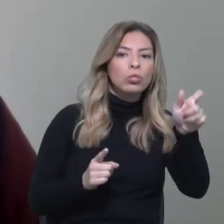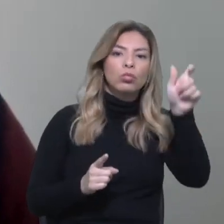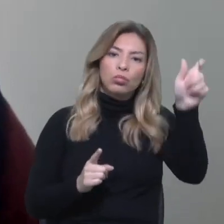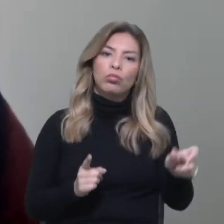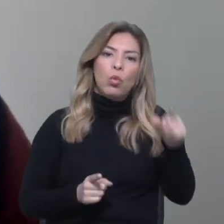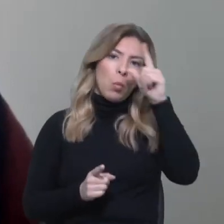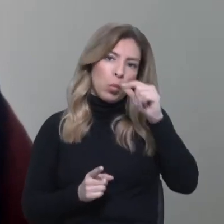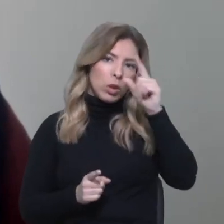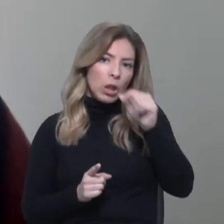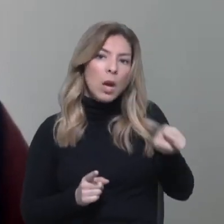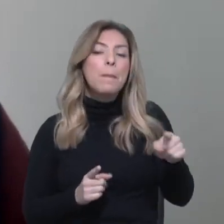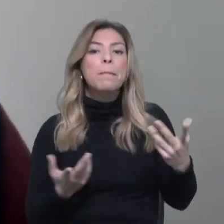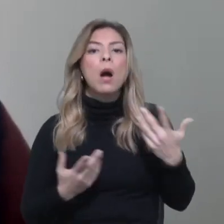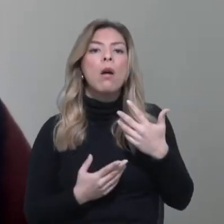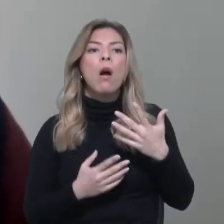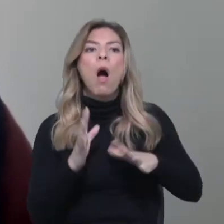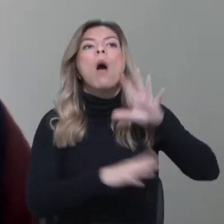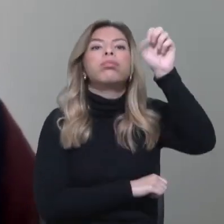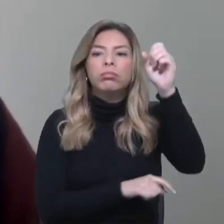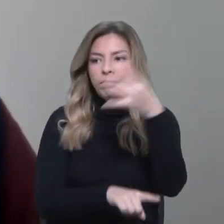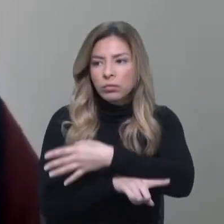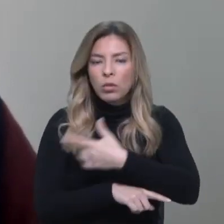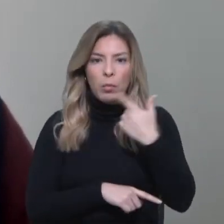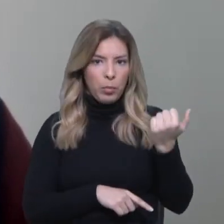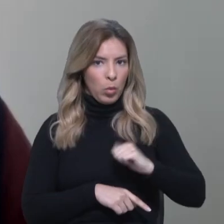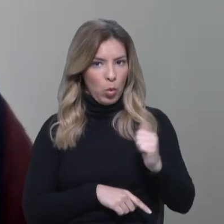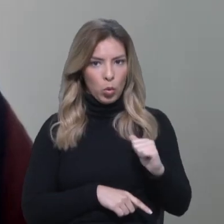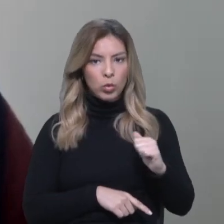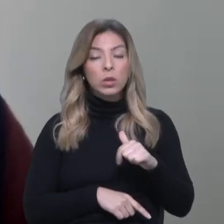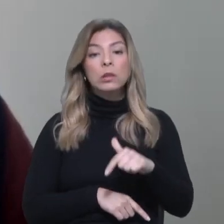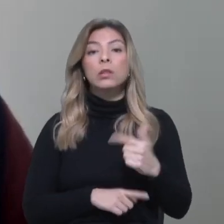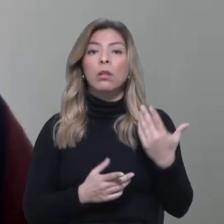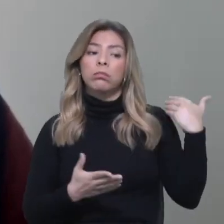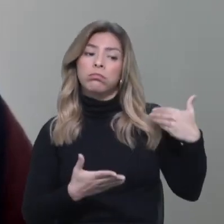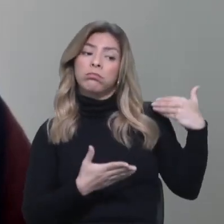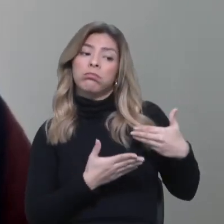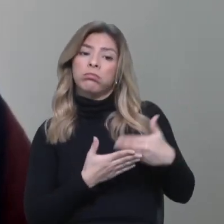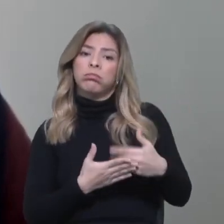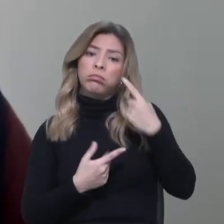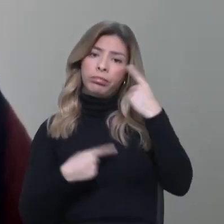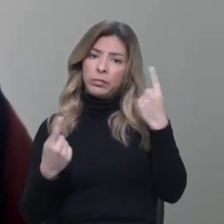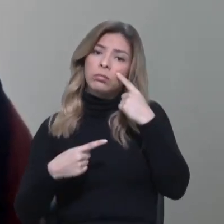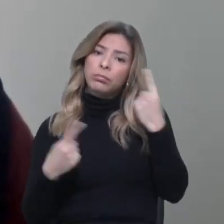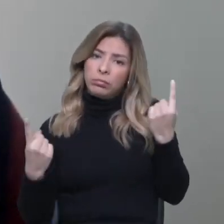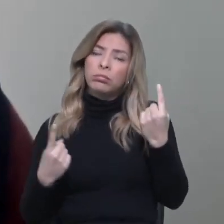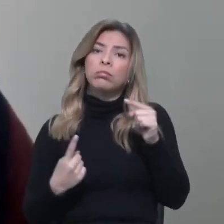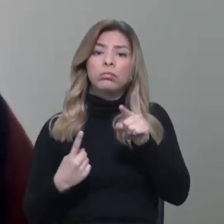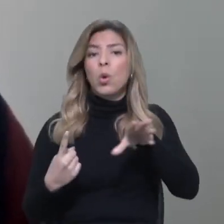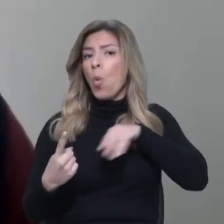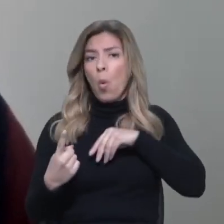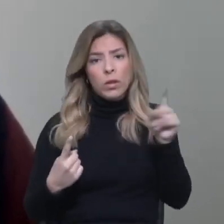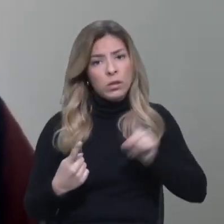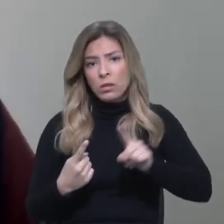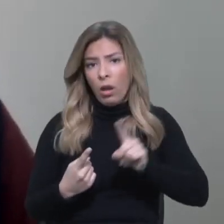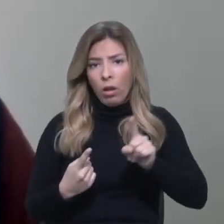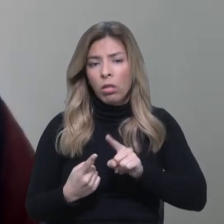Putin, mas não pode passar por cima da Ucrânia. E os últimos dias mostraram claramente que a Ucrânia não aceita